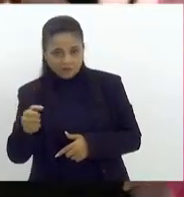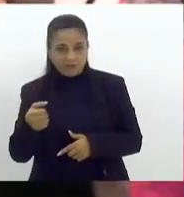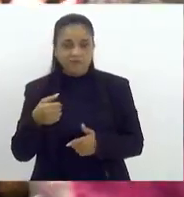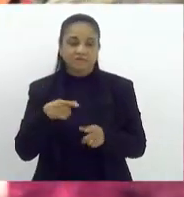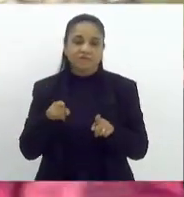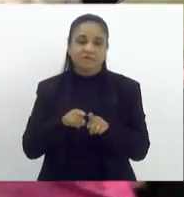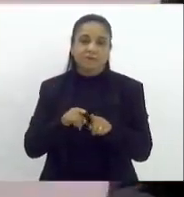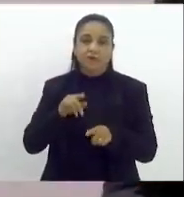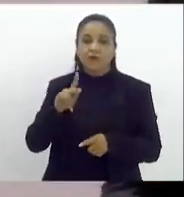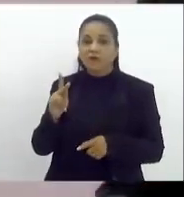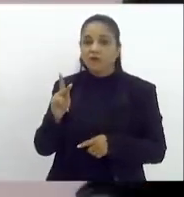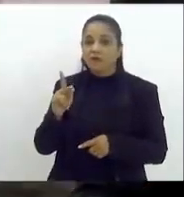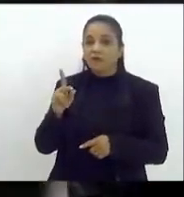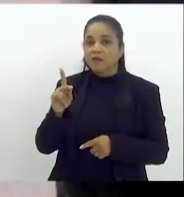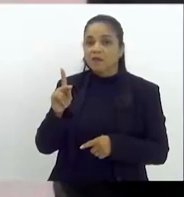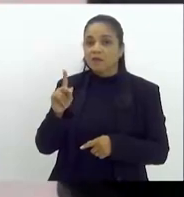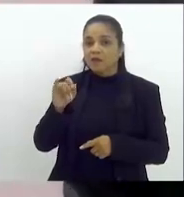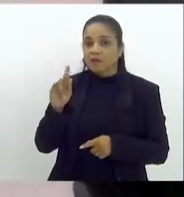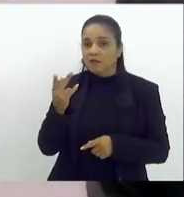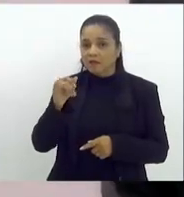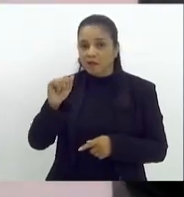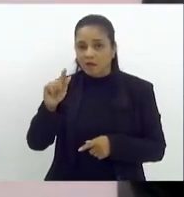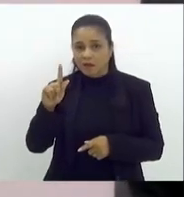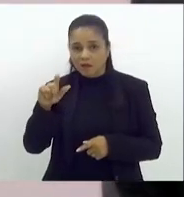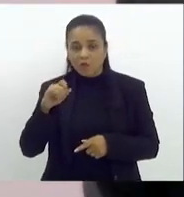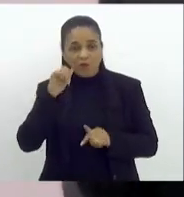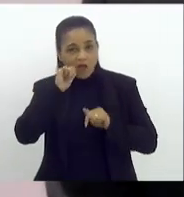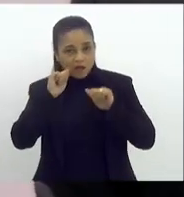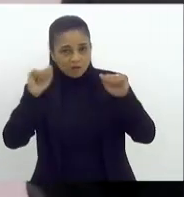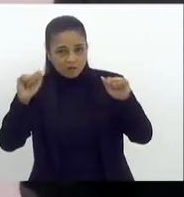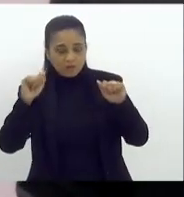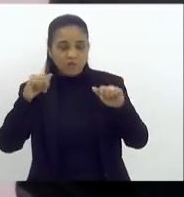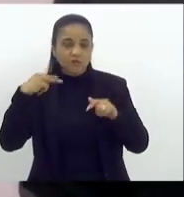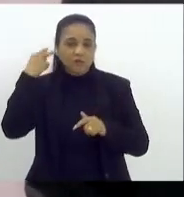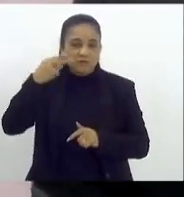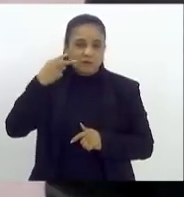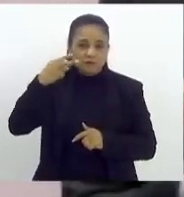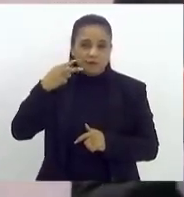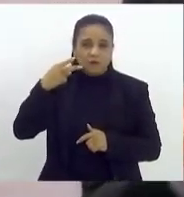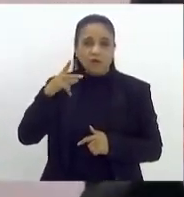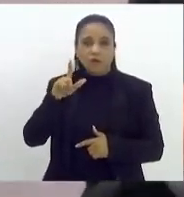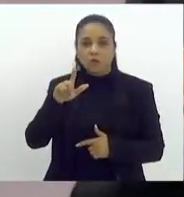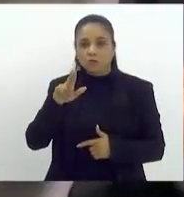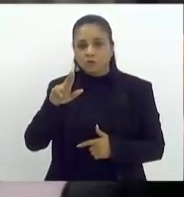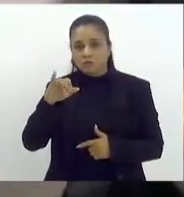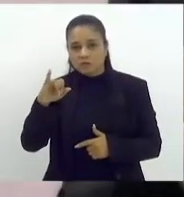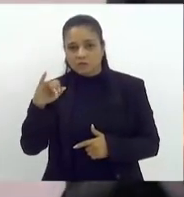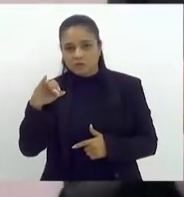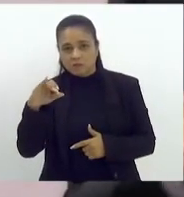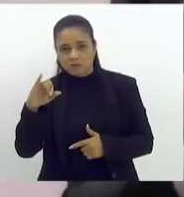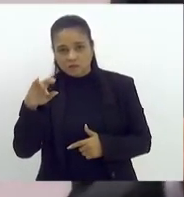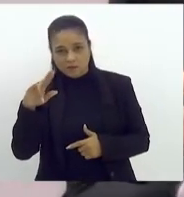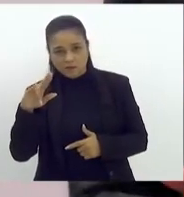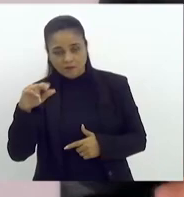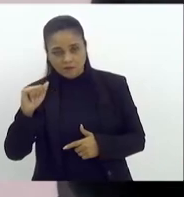Yago assessor da Luciana Novaes vereadora tá na casa também